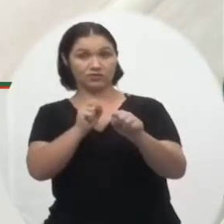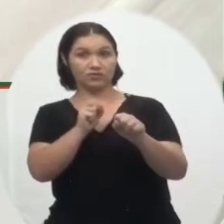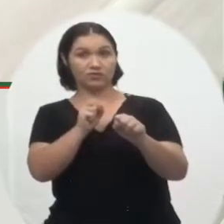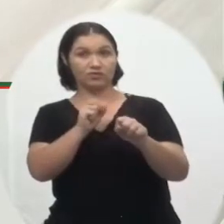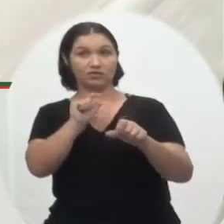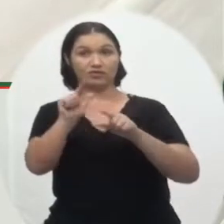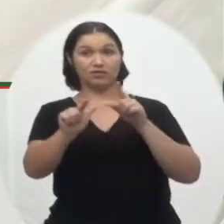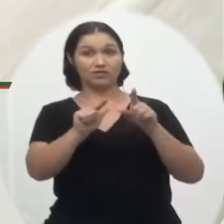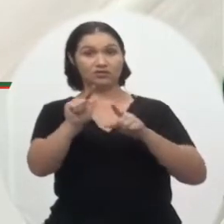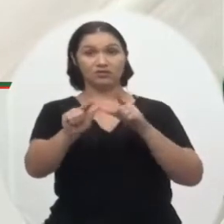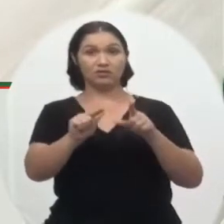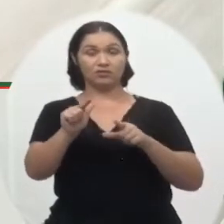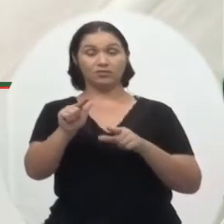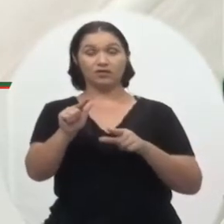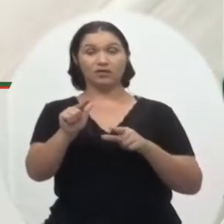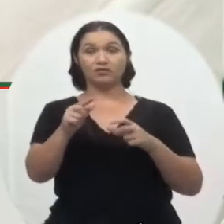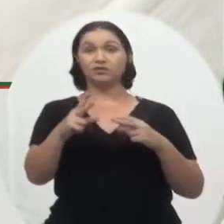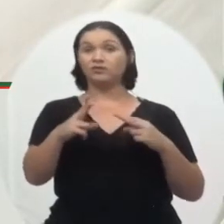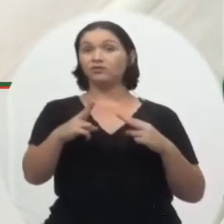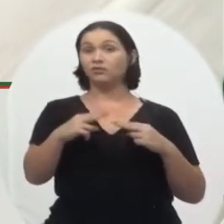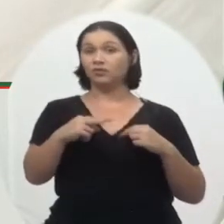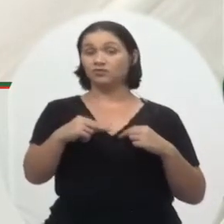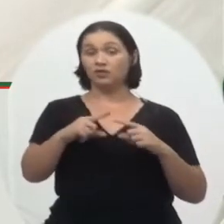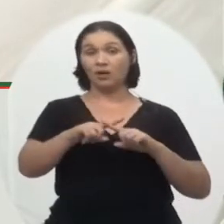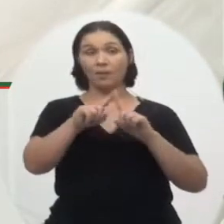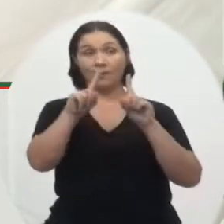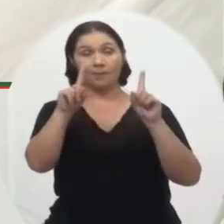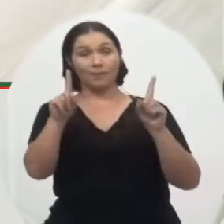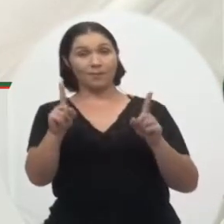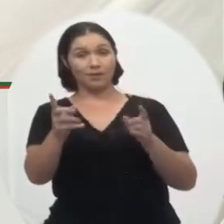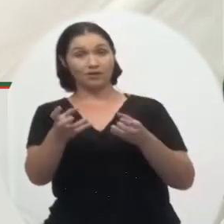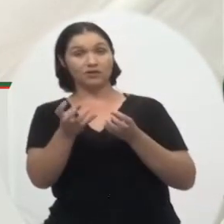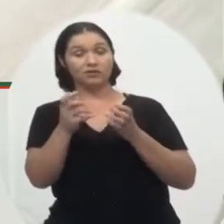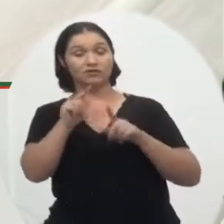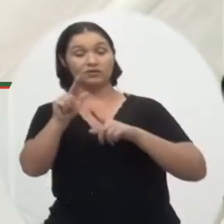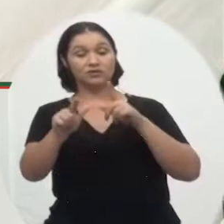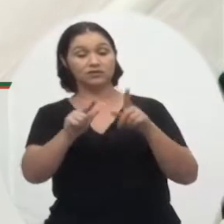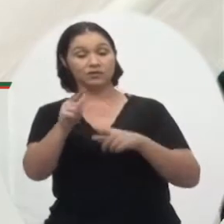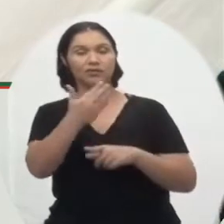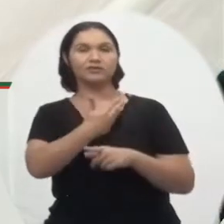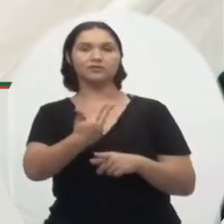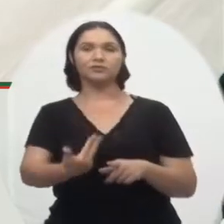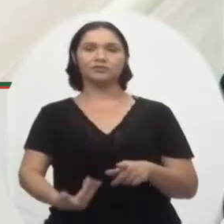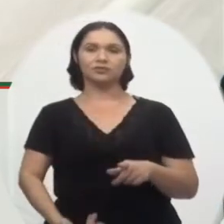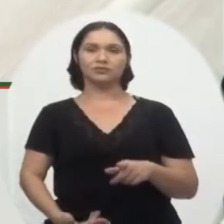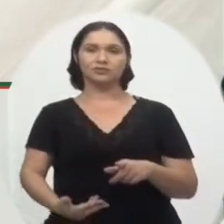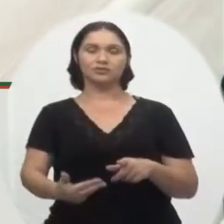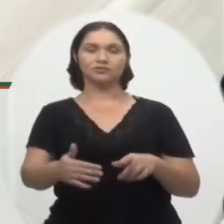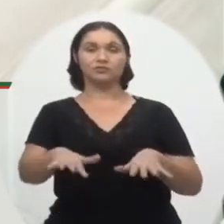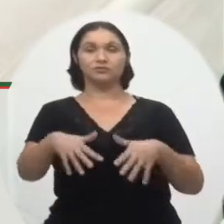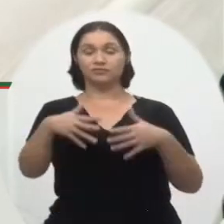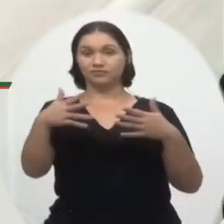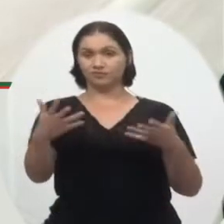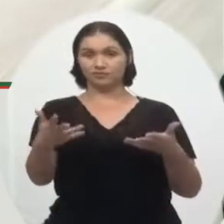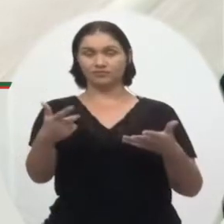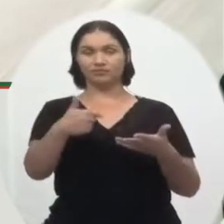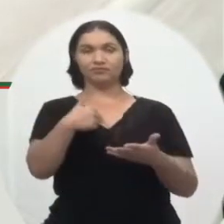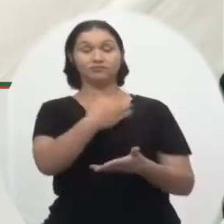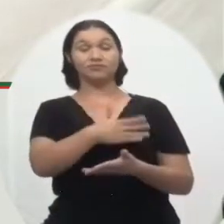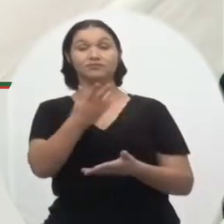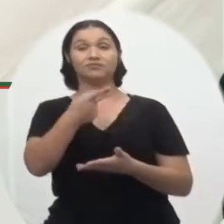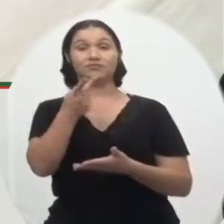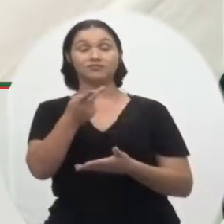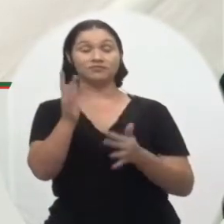incentivo muito quem tomou essa decisão de empreendimento. Em todas tem pontos positivos e negativos. Mas eu queria dizer com